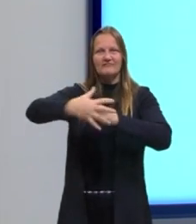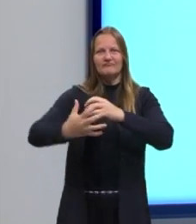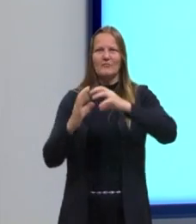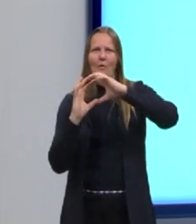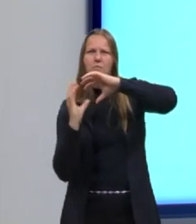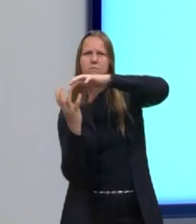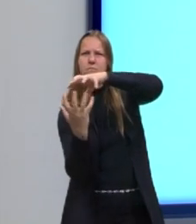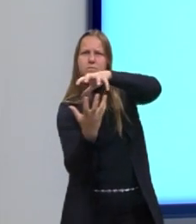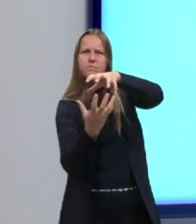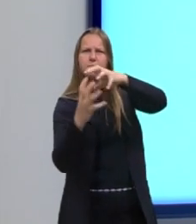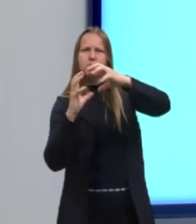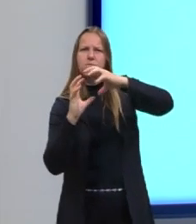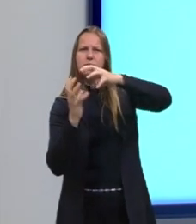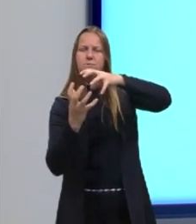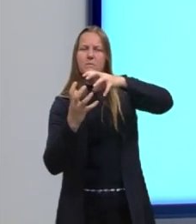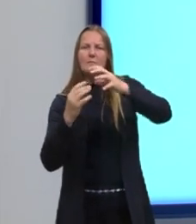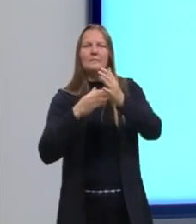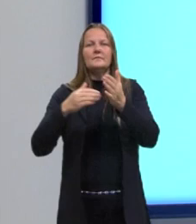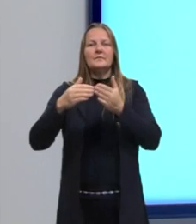da Bio